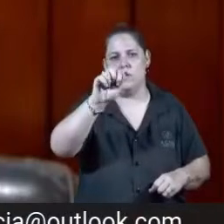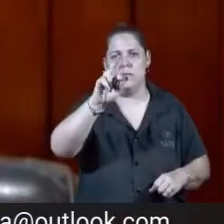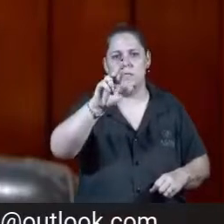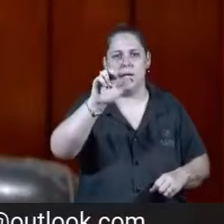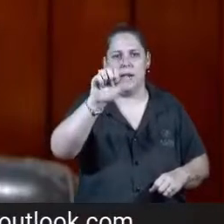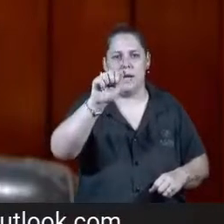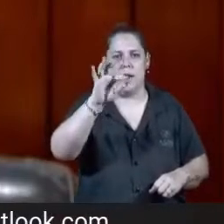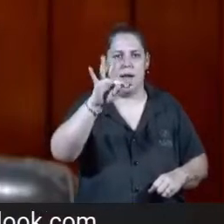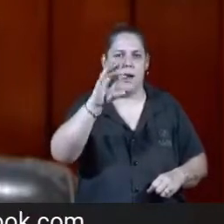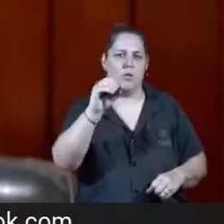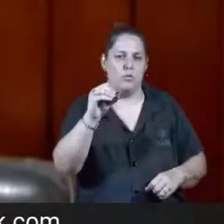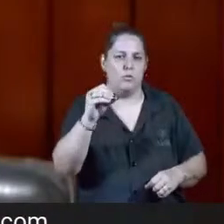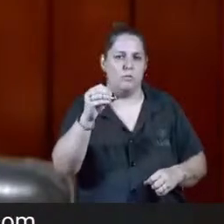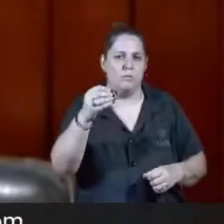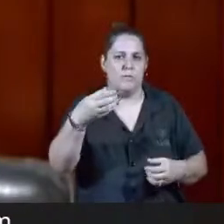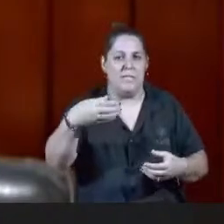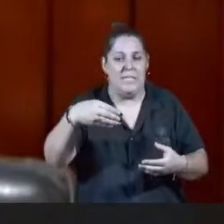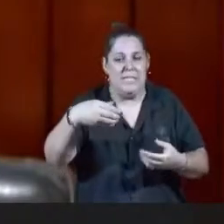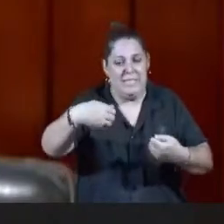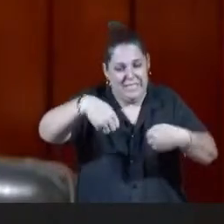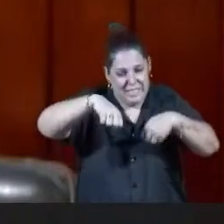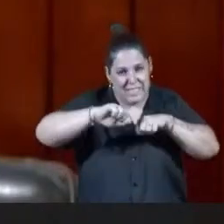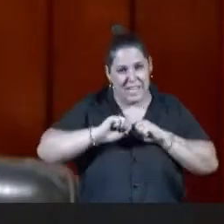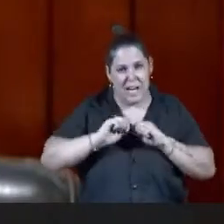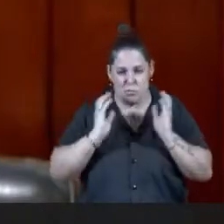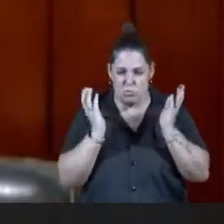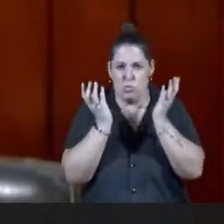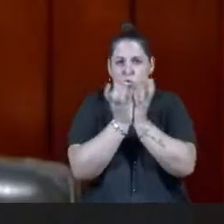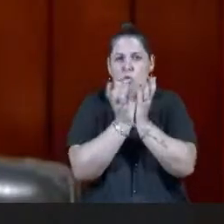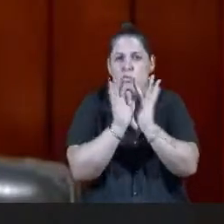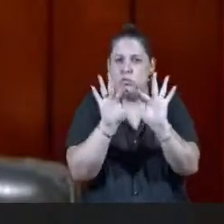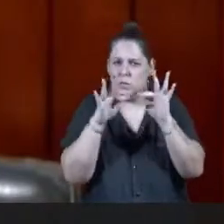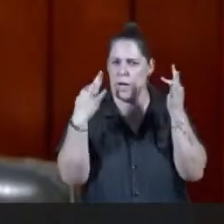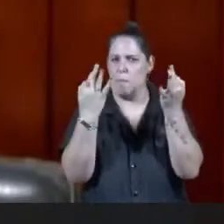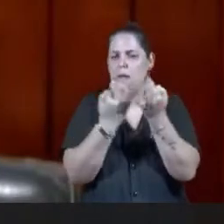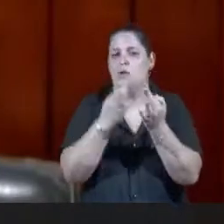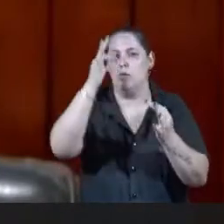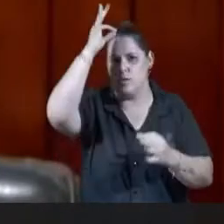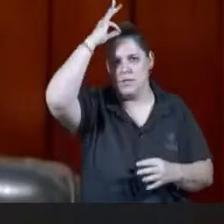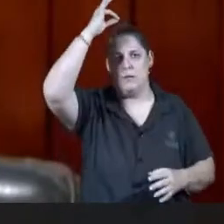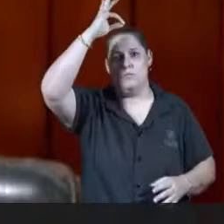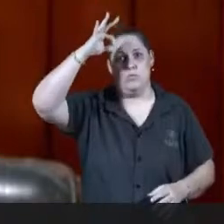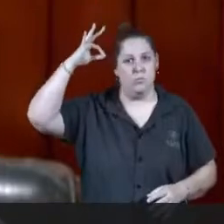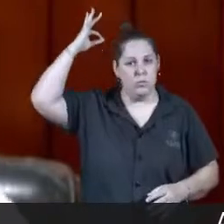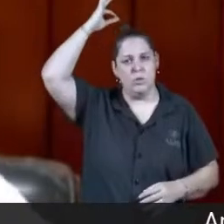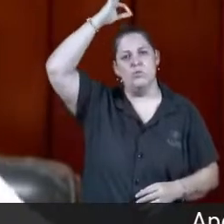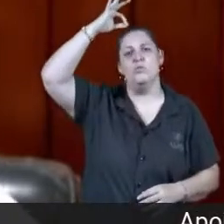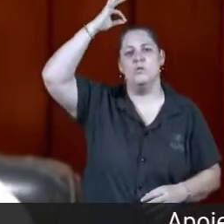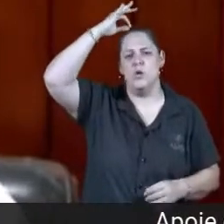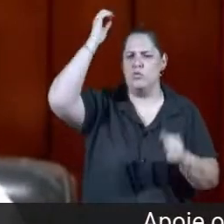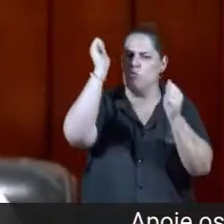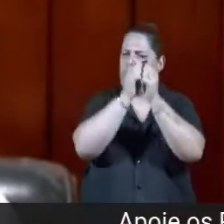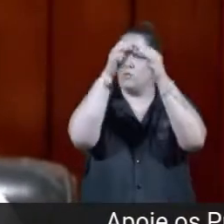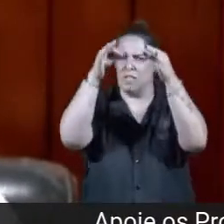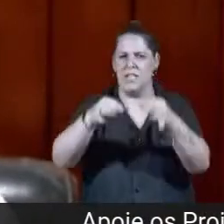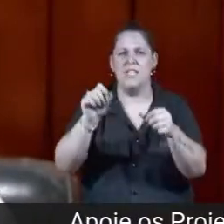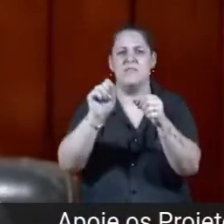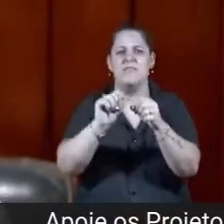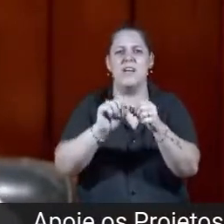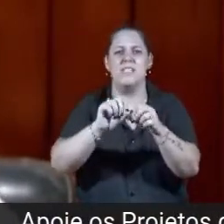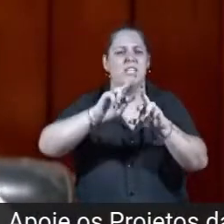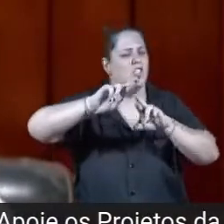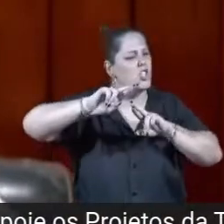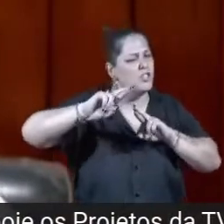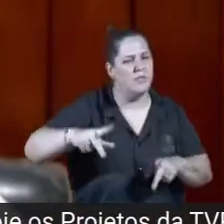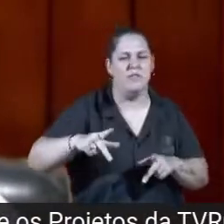Contarato, traz para o nosso partido e para o Estado do Espírito Santo, com certeza vai fazer a